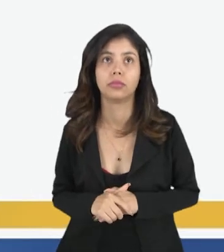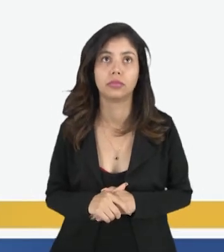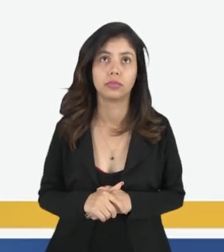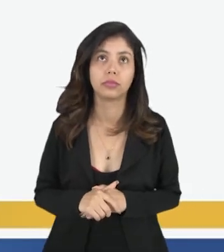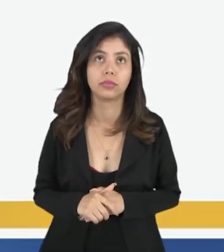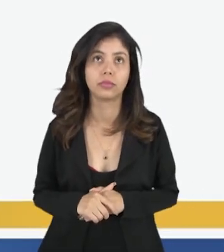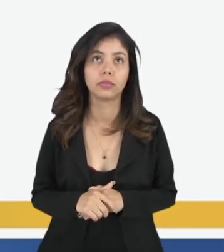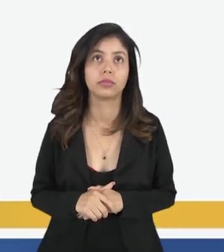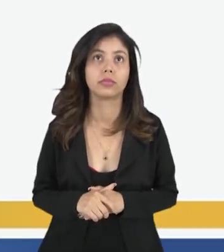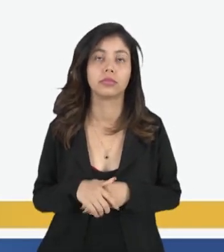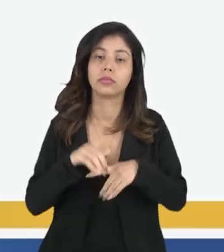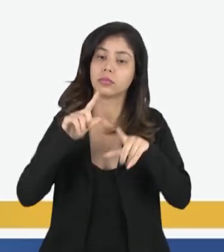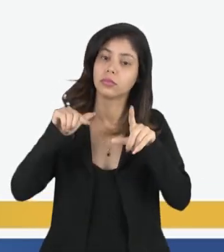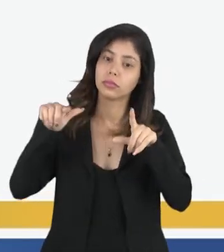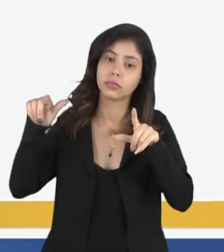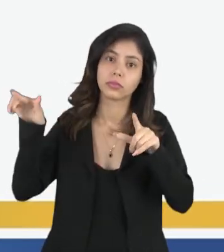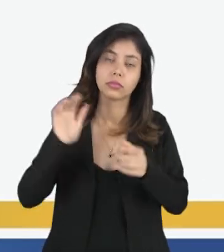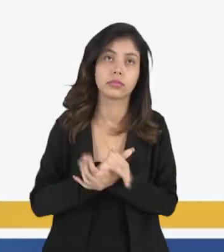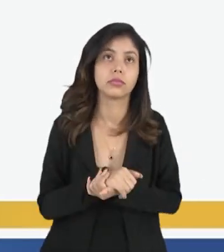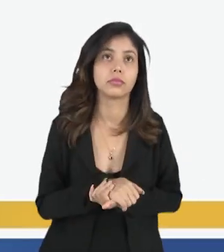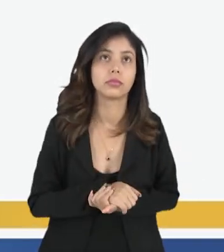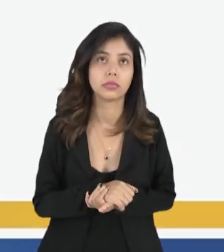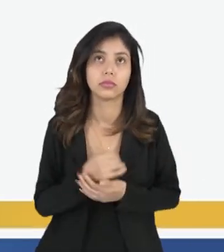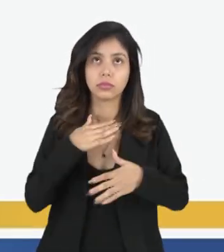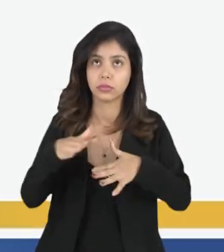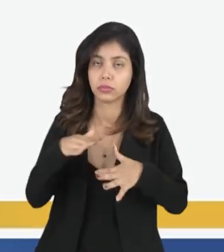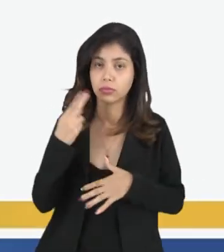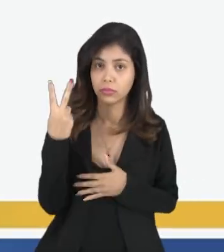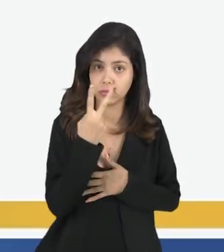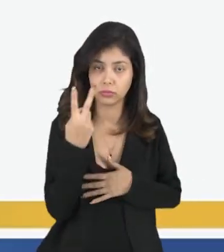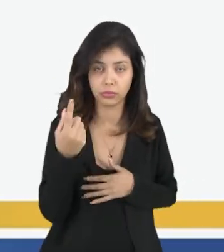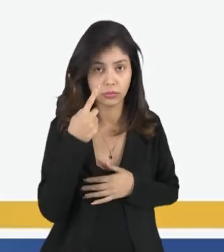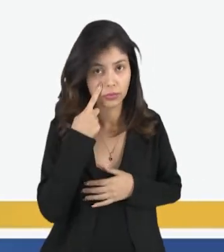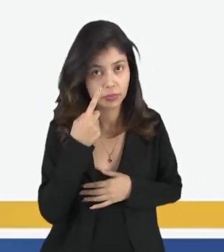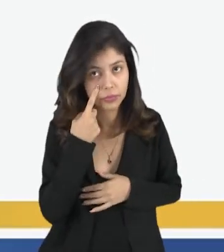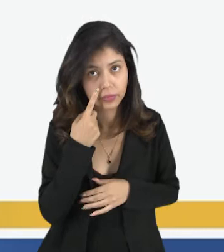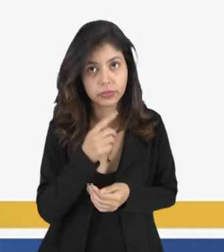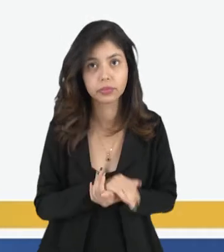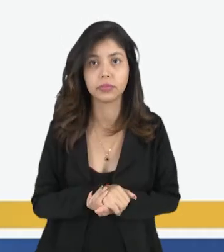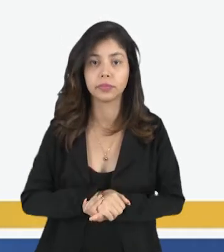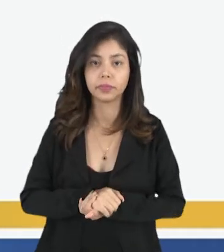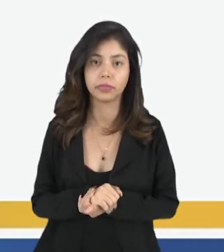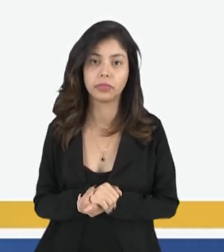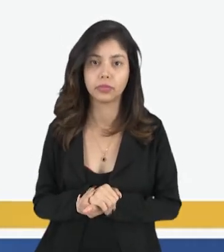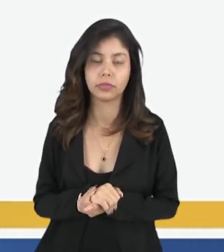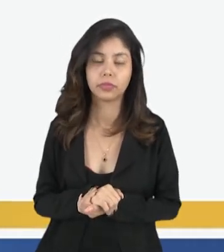Os gráficos do movimento uniforme, eu trouxe dois para que vocês verifiquem